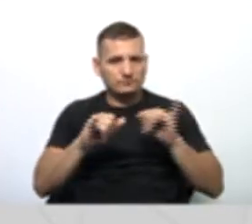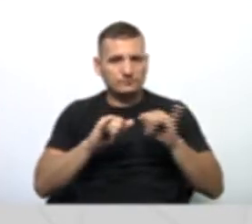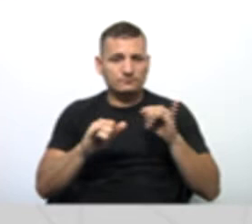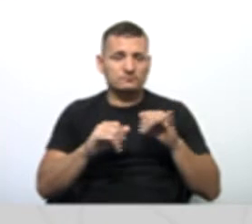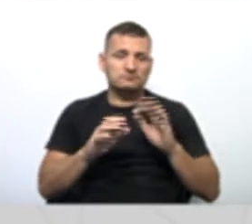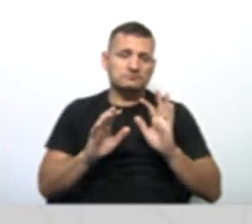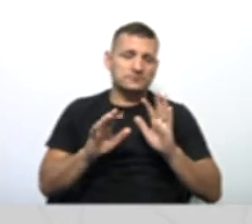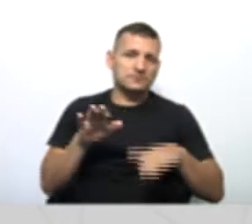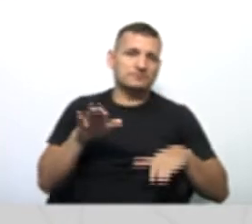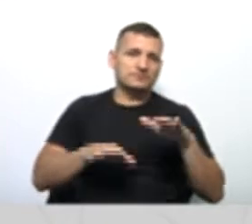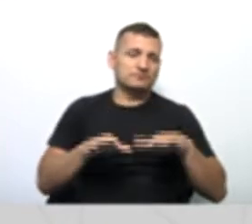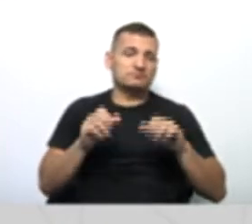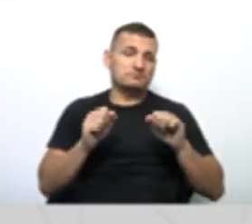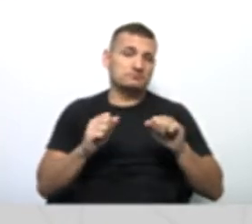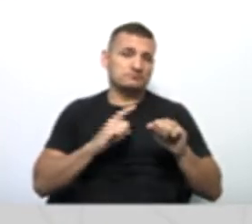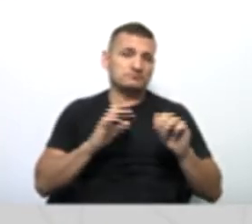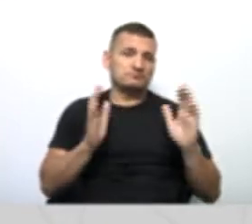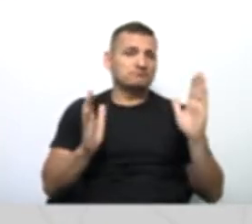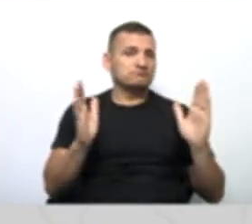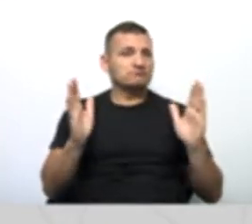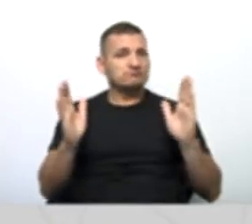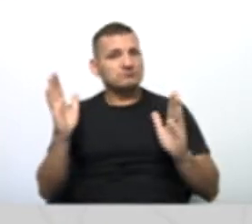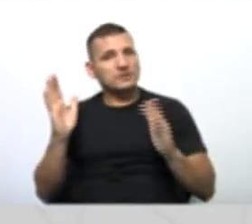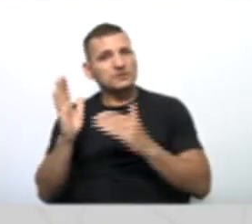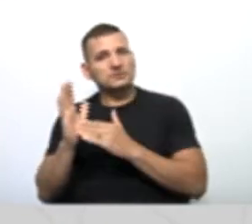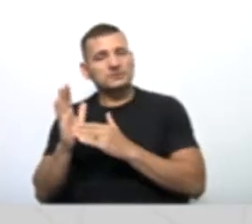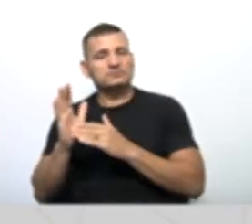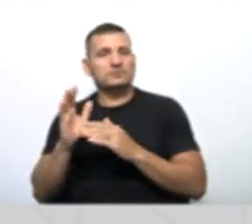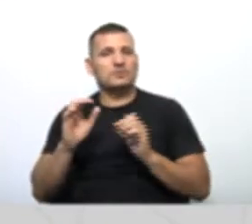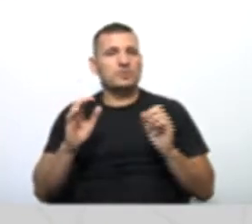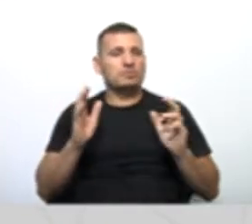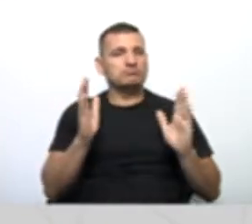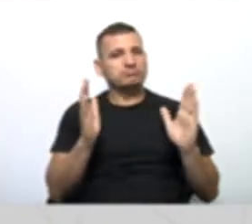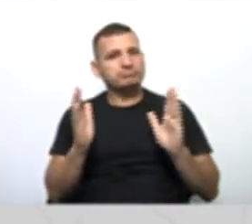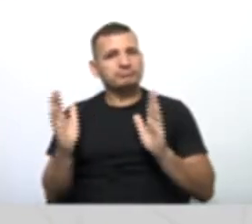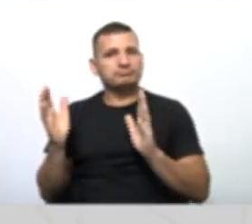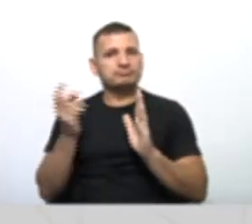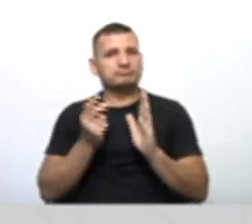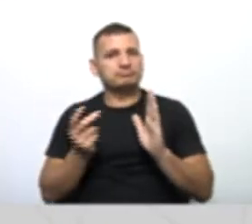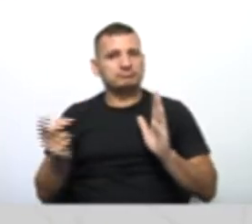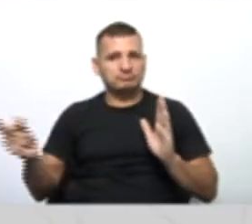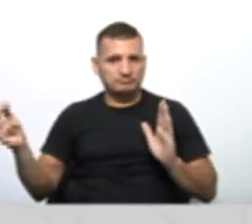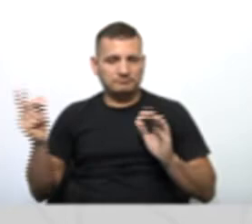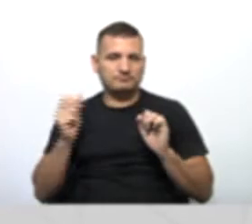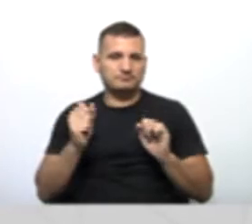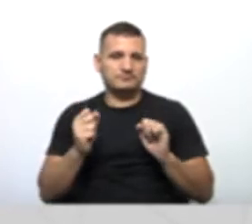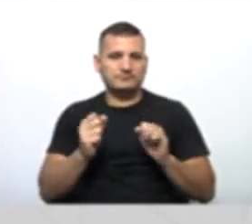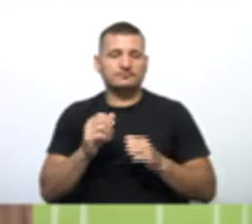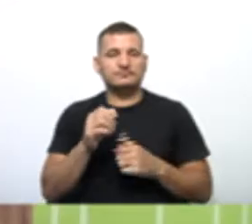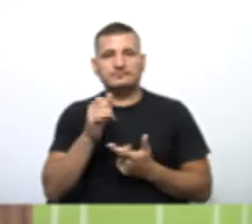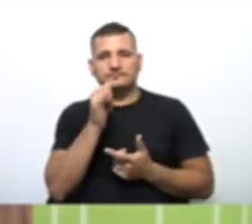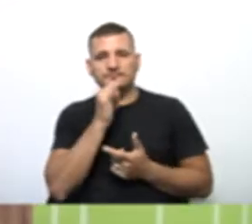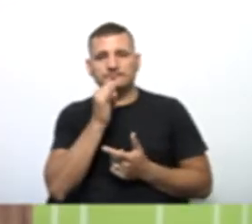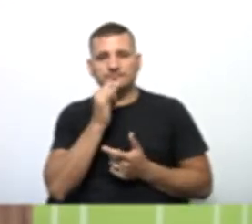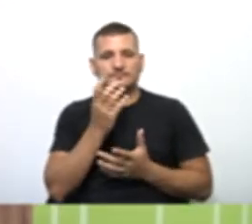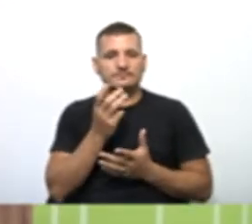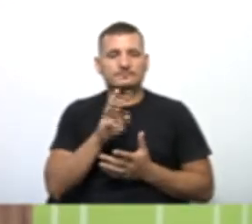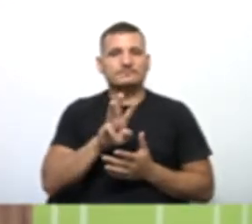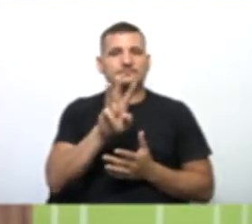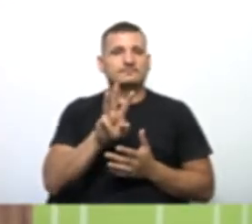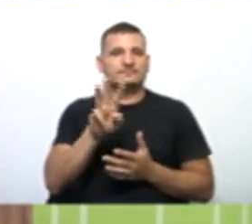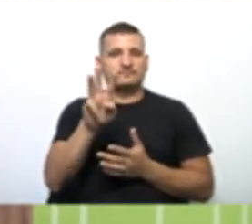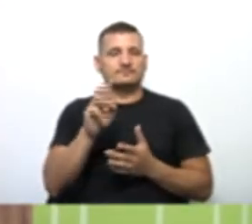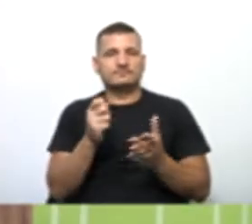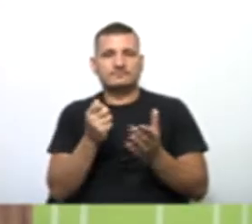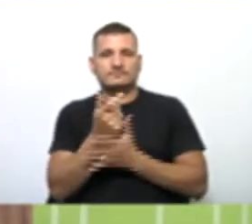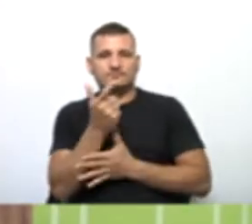um determinado tempo, né? Então, como a gente deu um exemplo, imaginem que é um site de compras